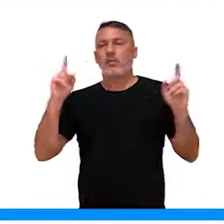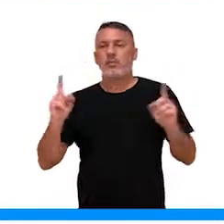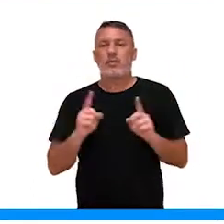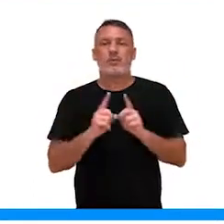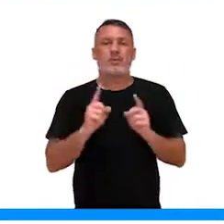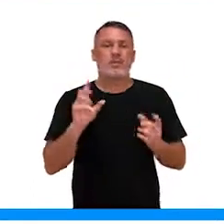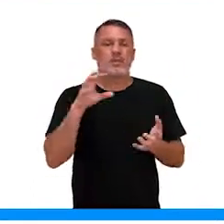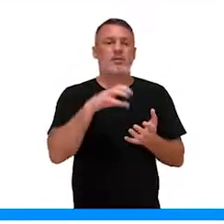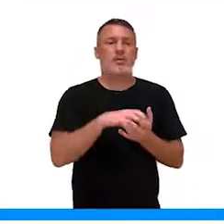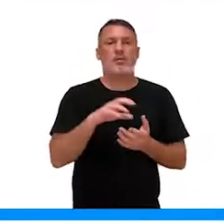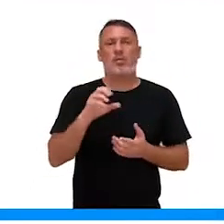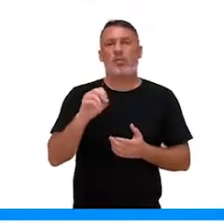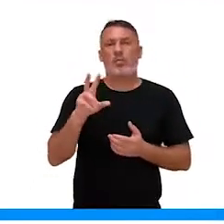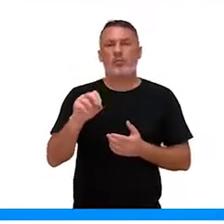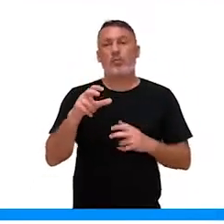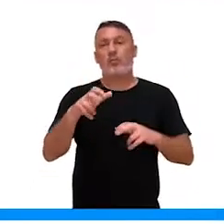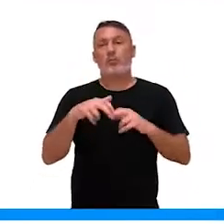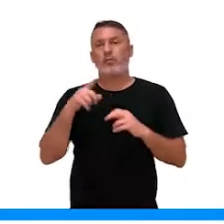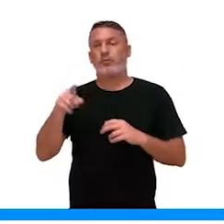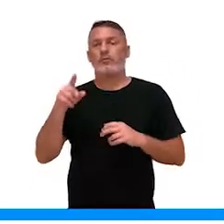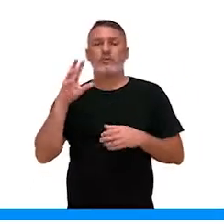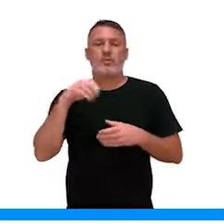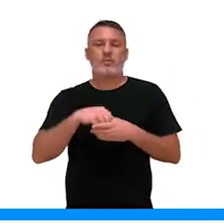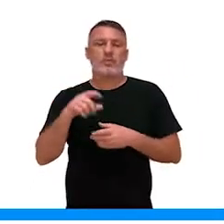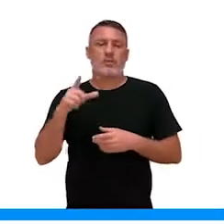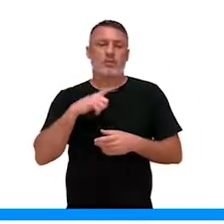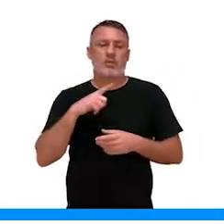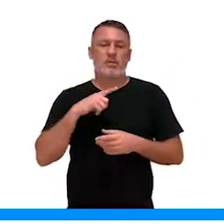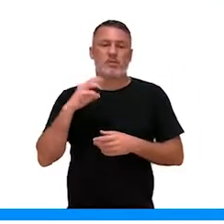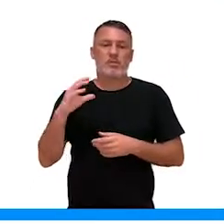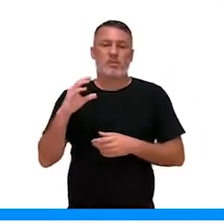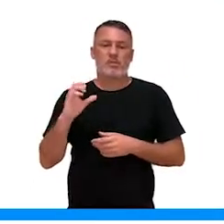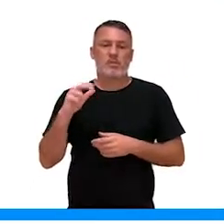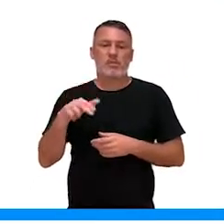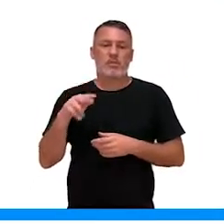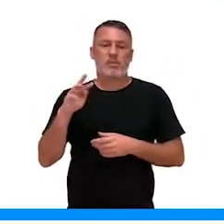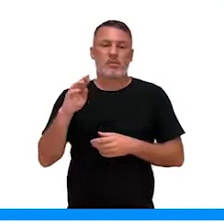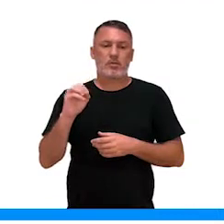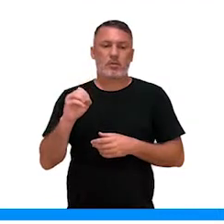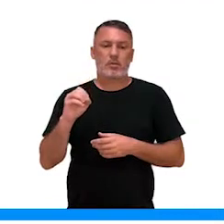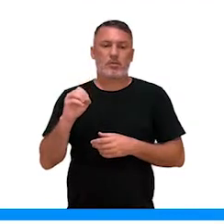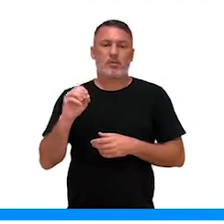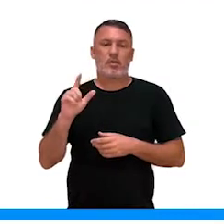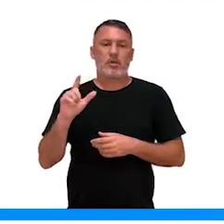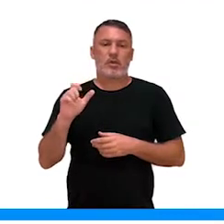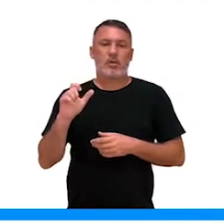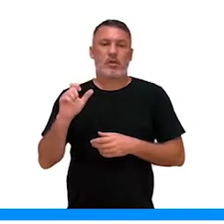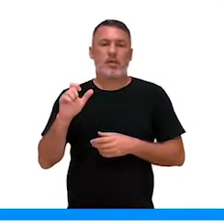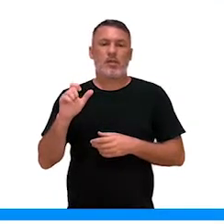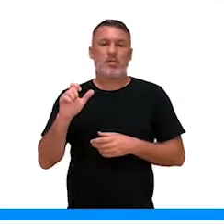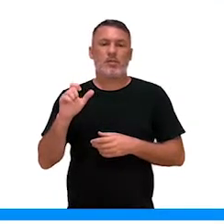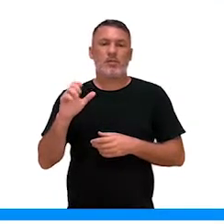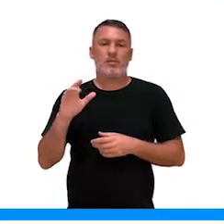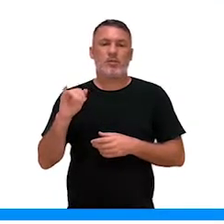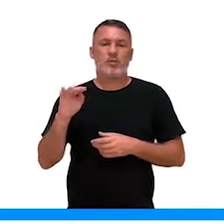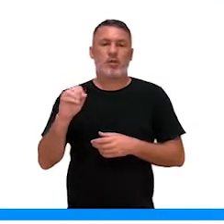se restringe ao centro do ovo. Por isso que o nome deles é centrolécito, que é o último aí que está representado